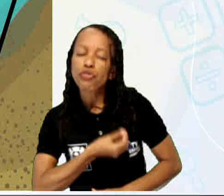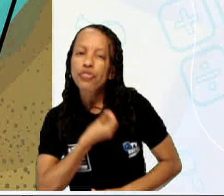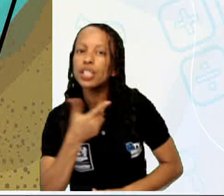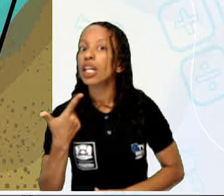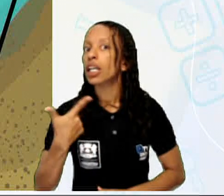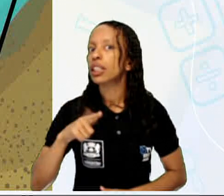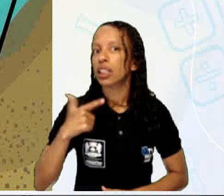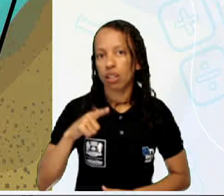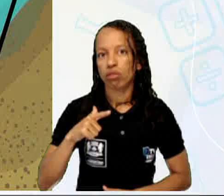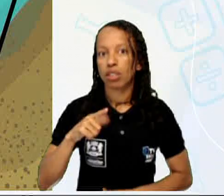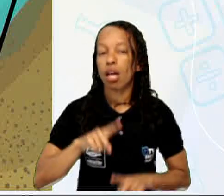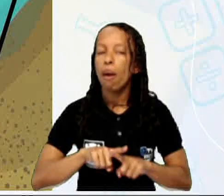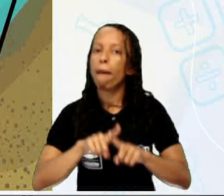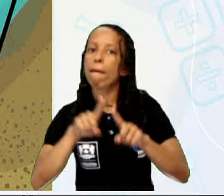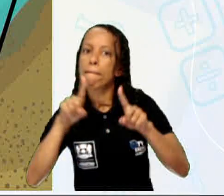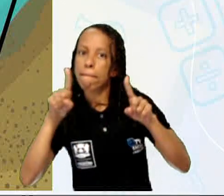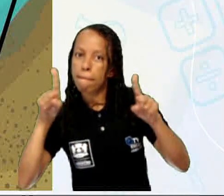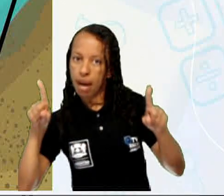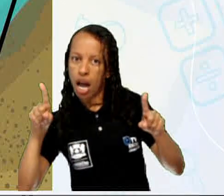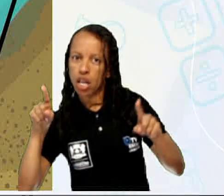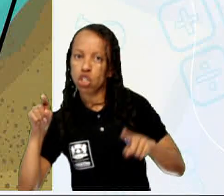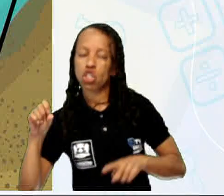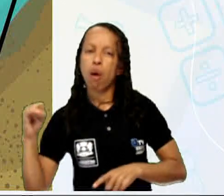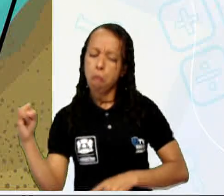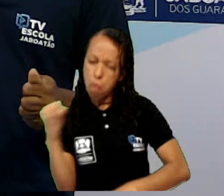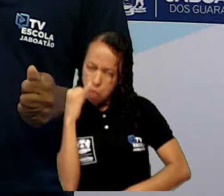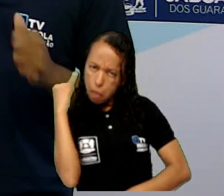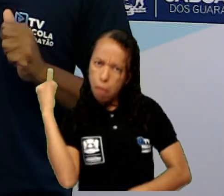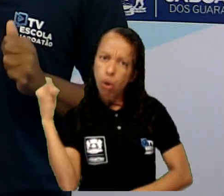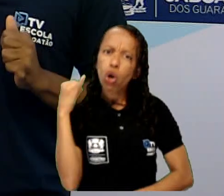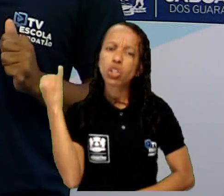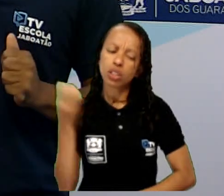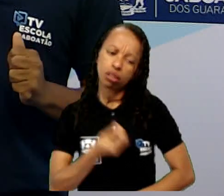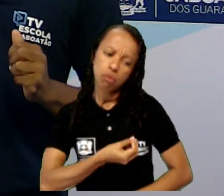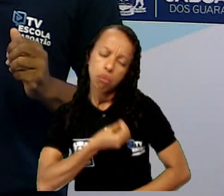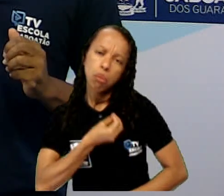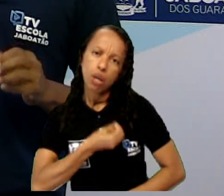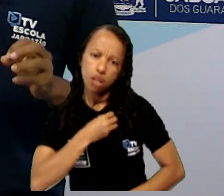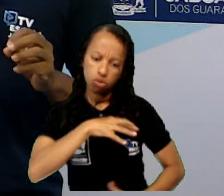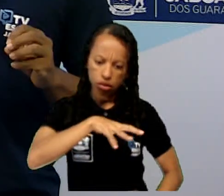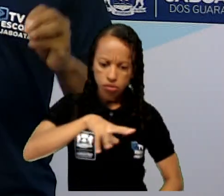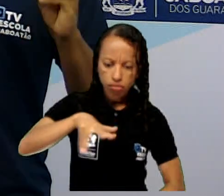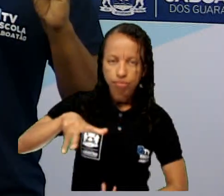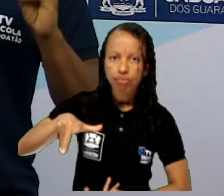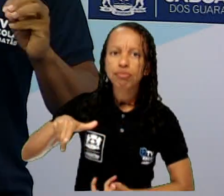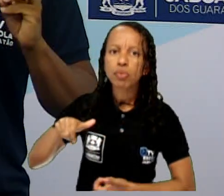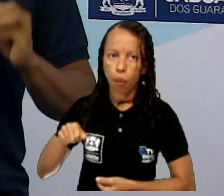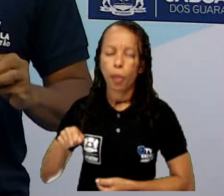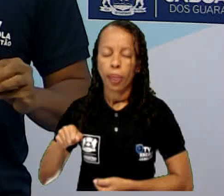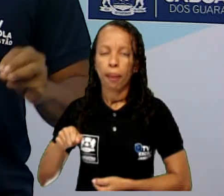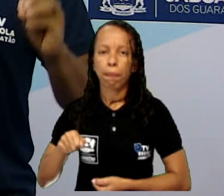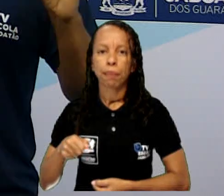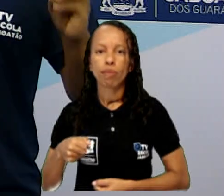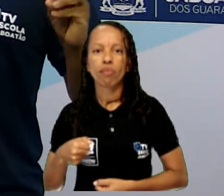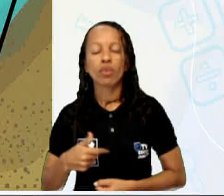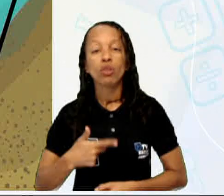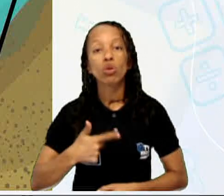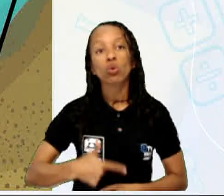uma grande importância para a vida no ecossistema. O segundo componente é o